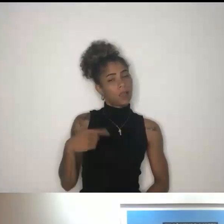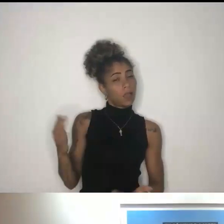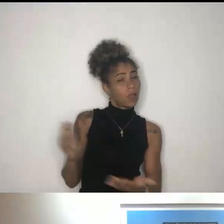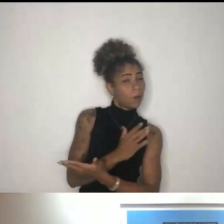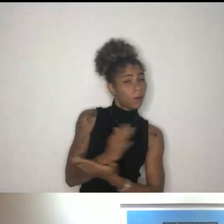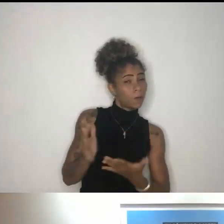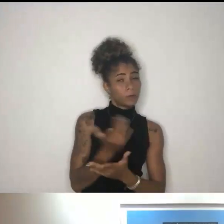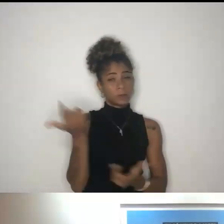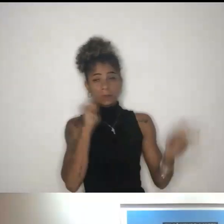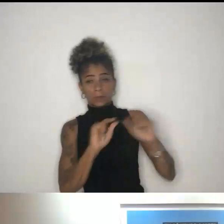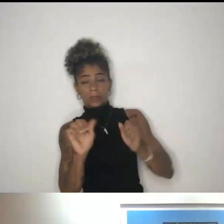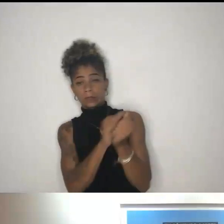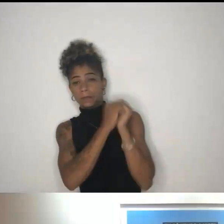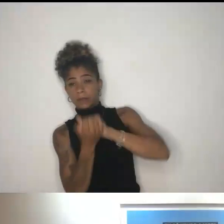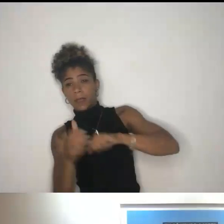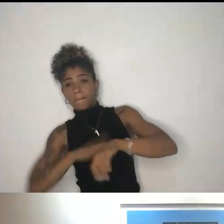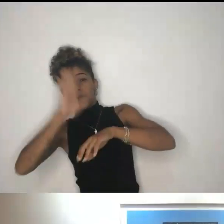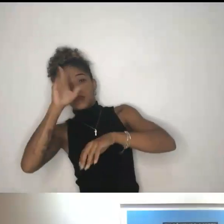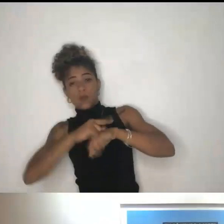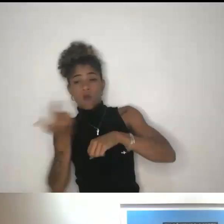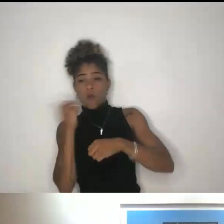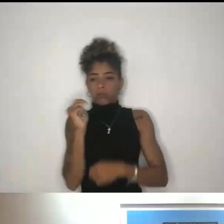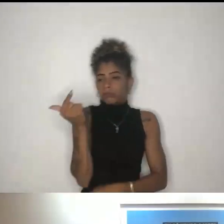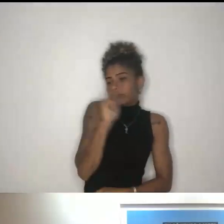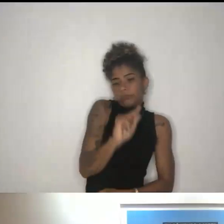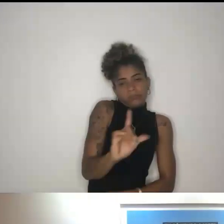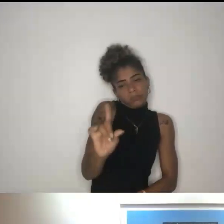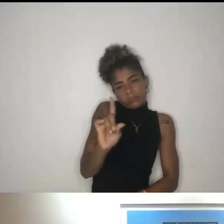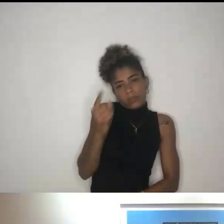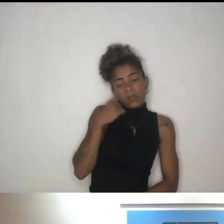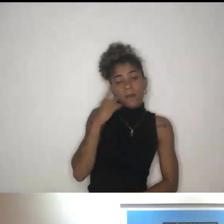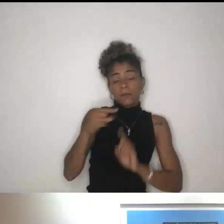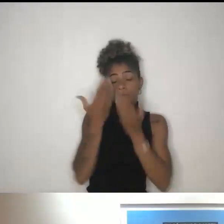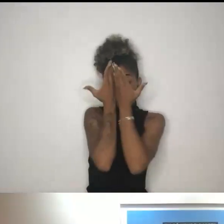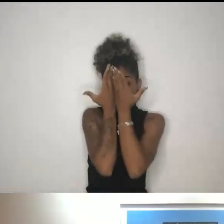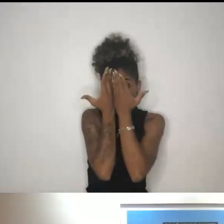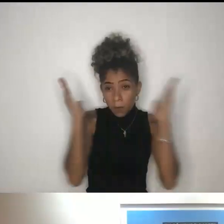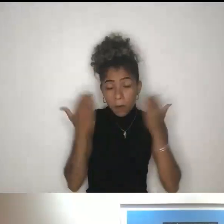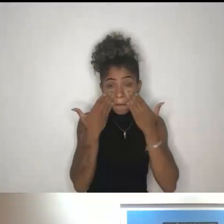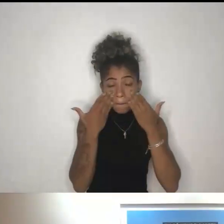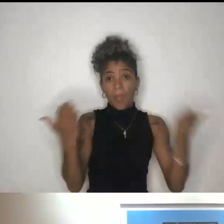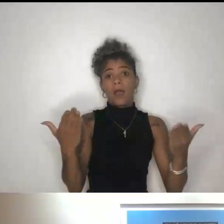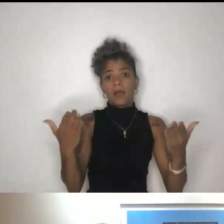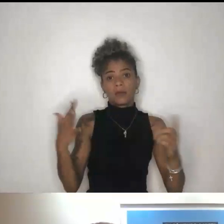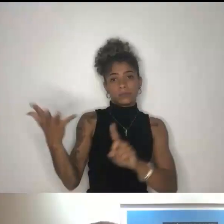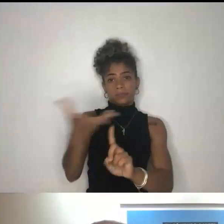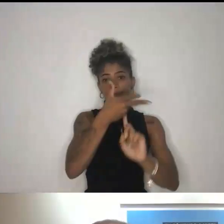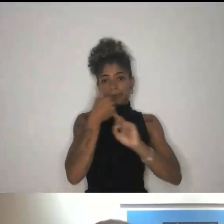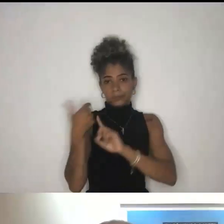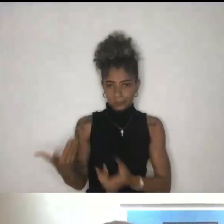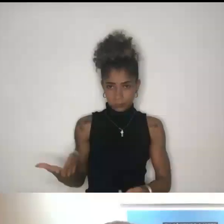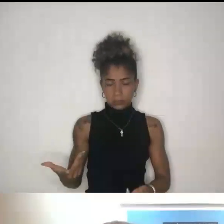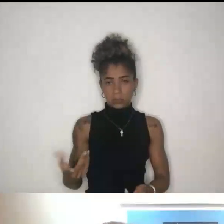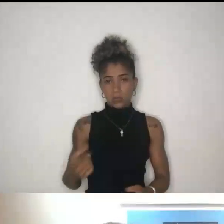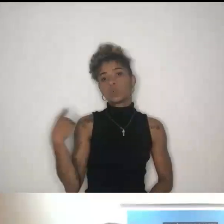se adaptar mais outros menos porque na hora que a gente expõe né todos os artistas e agora no nosso